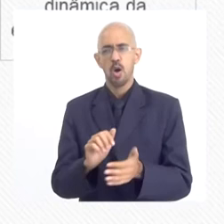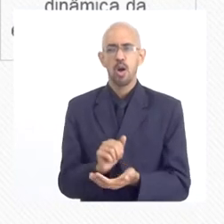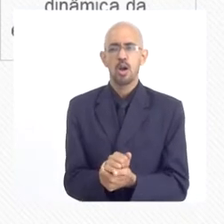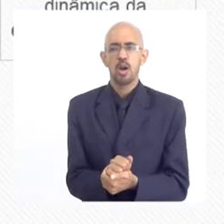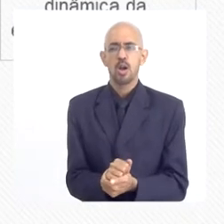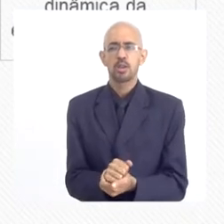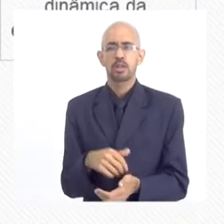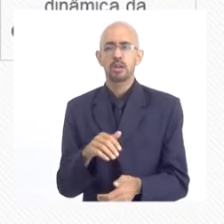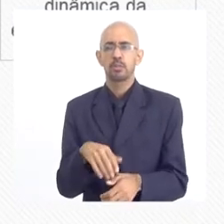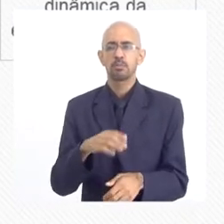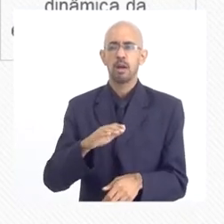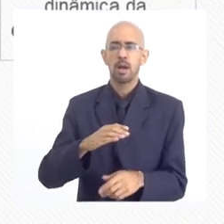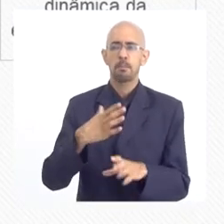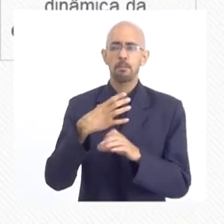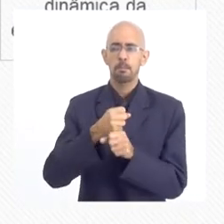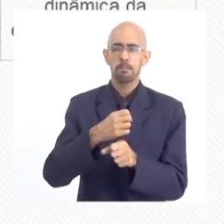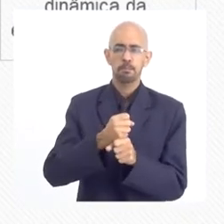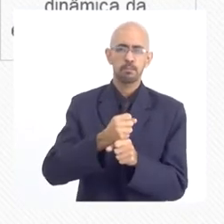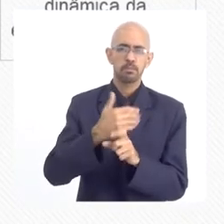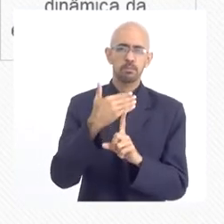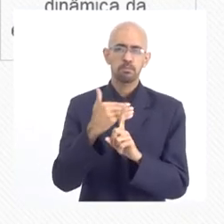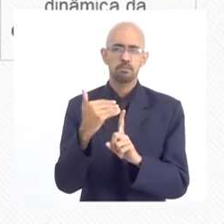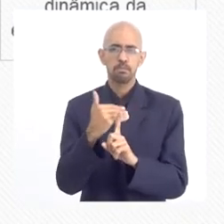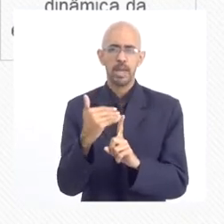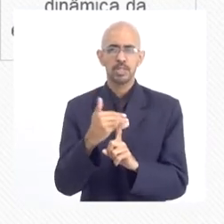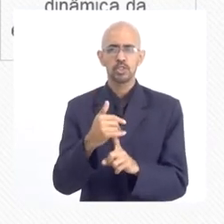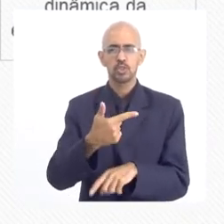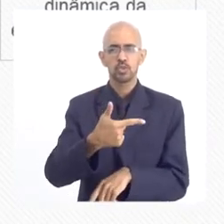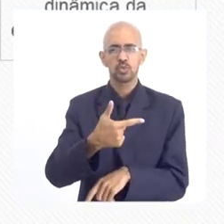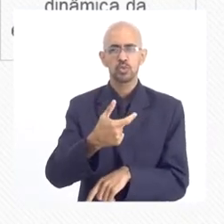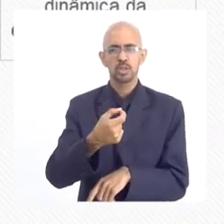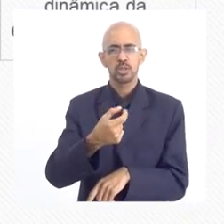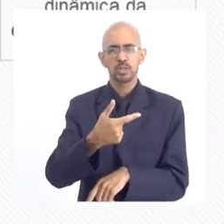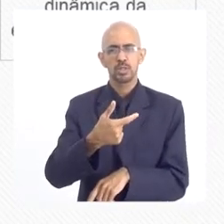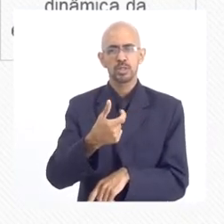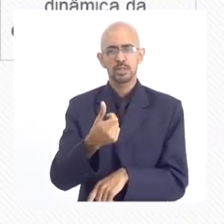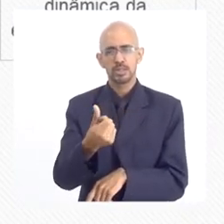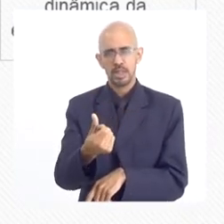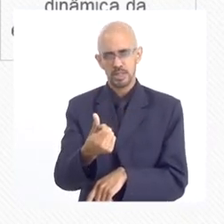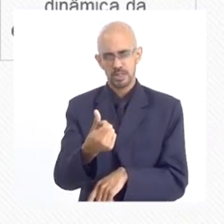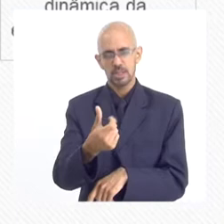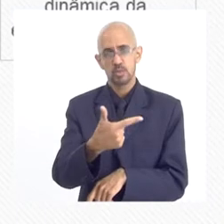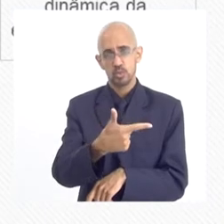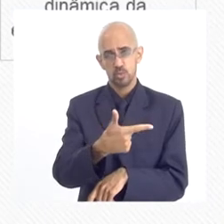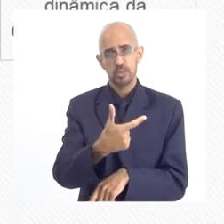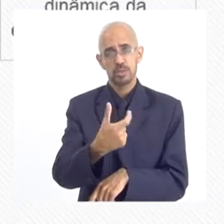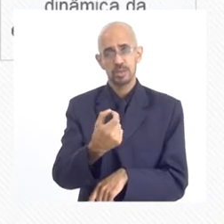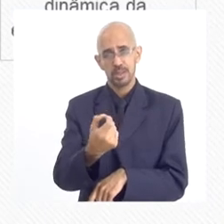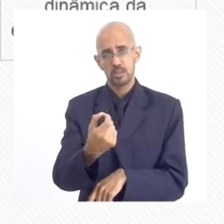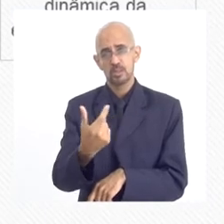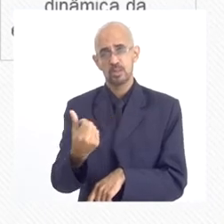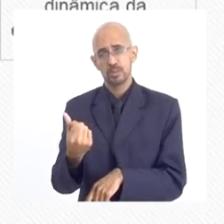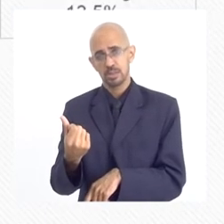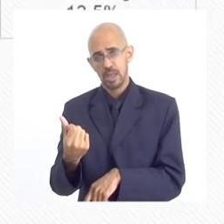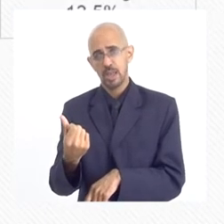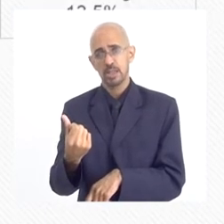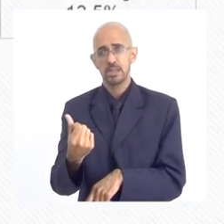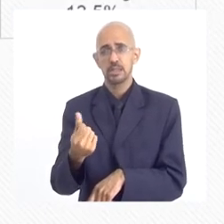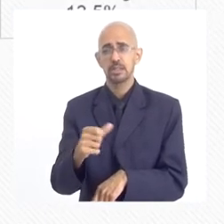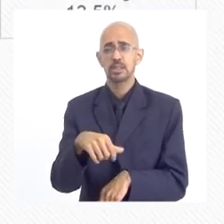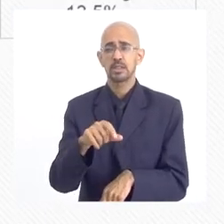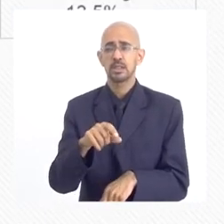de 206, a média ponderada em reais das commodities mais relevante da economia